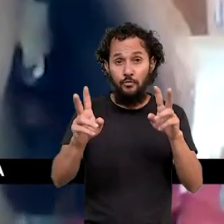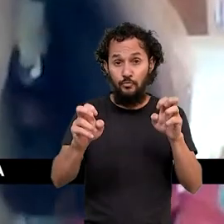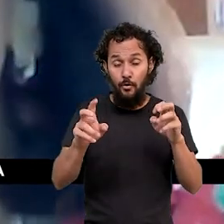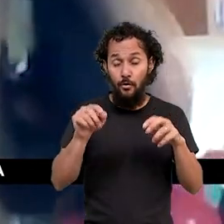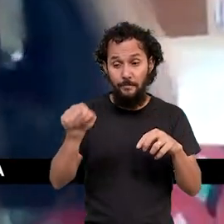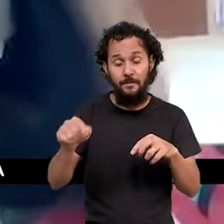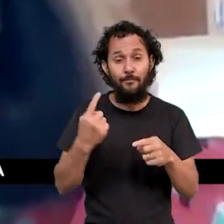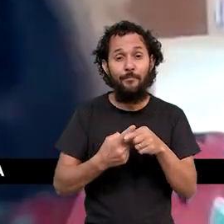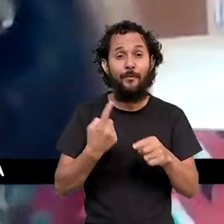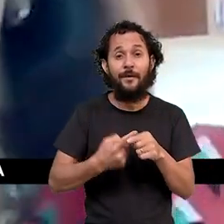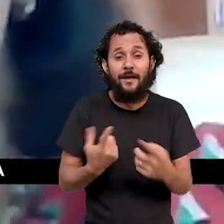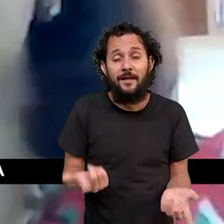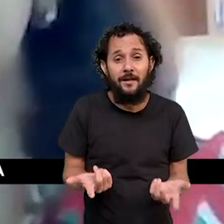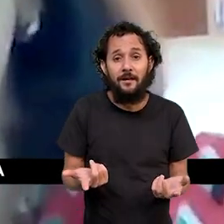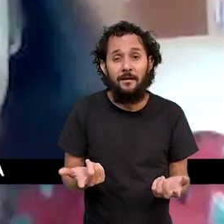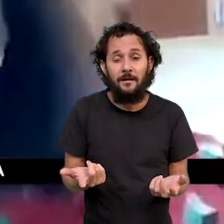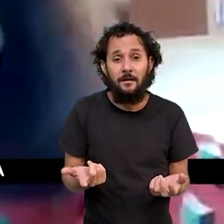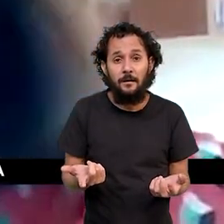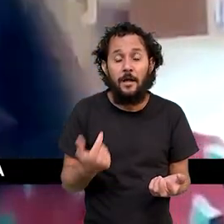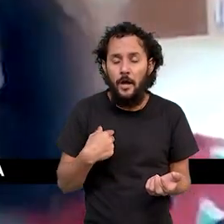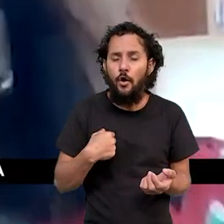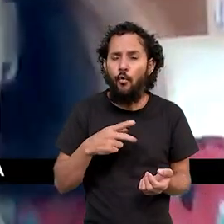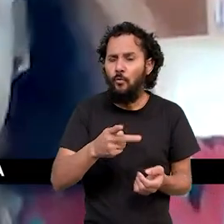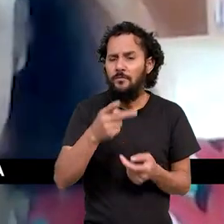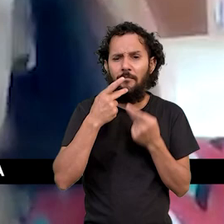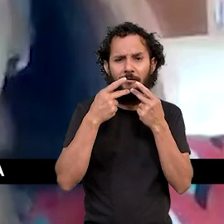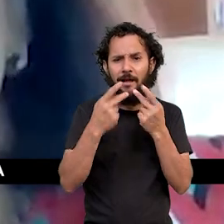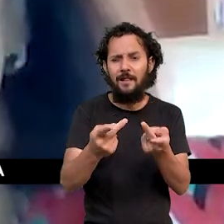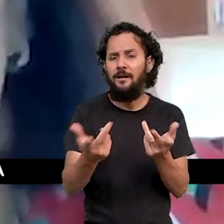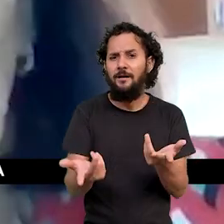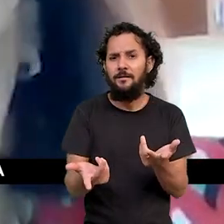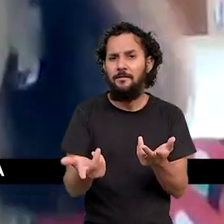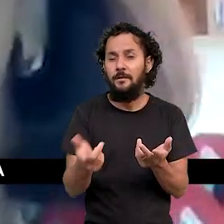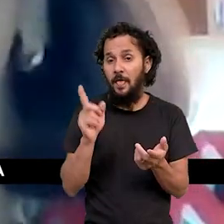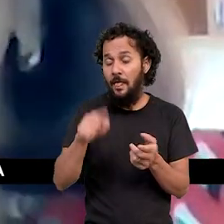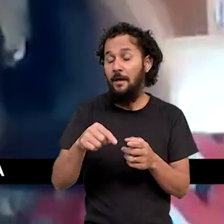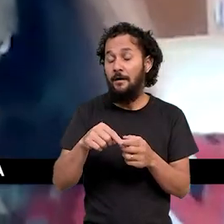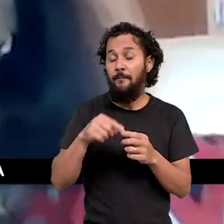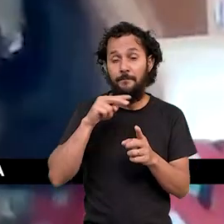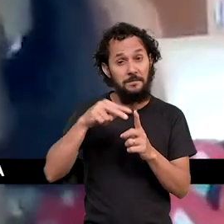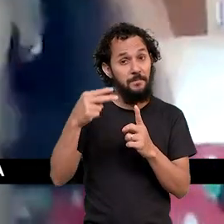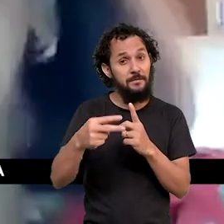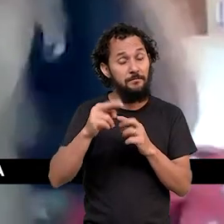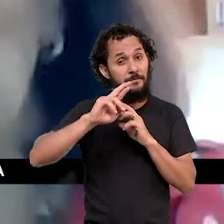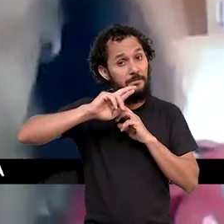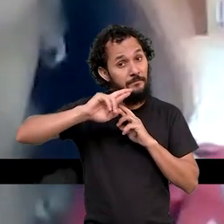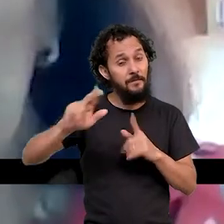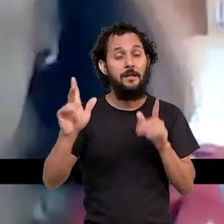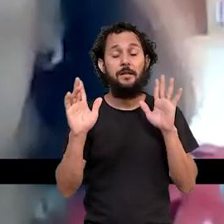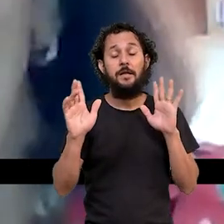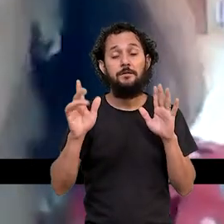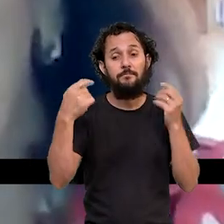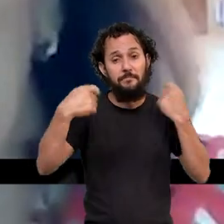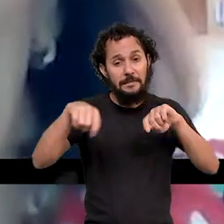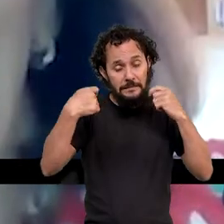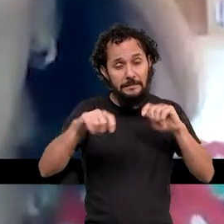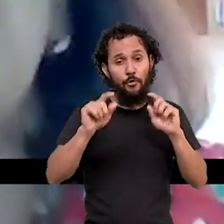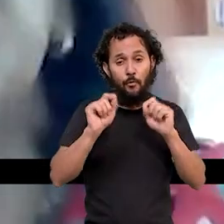a respeito disso, porque eu continuo dizendo, isso são pontos de vista, não é? Que a gente